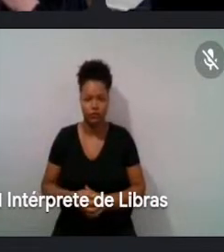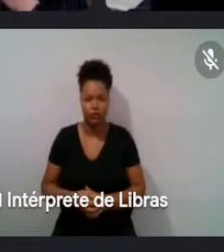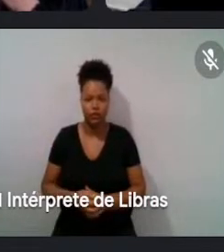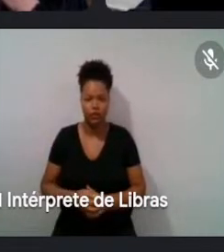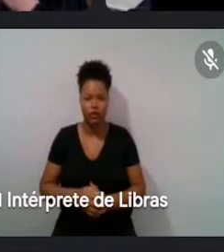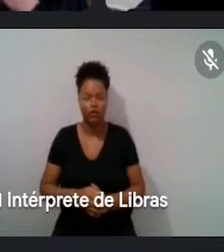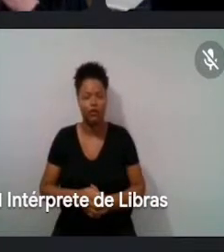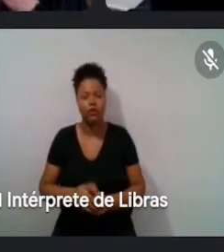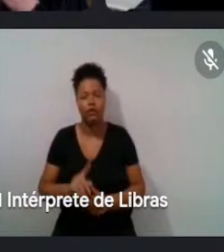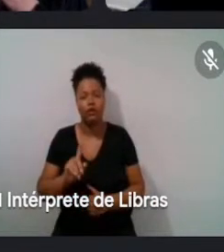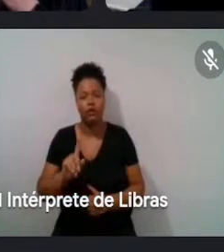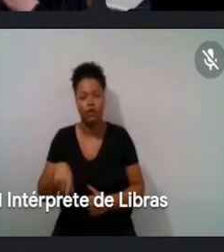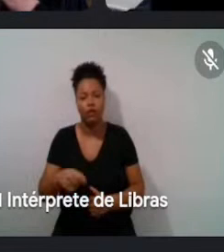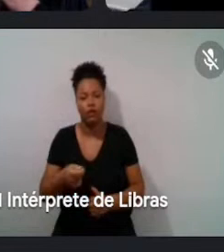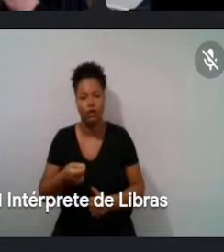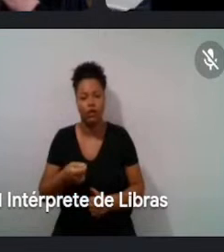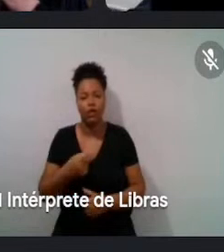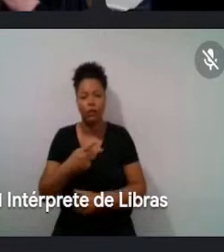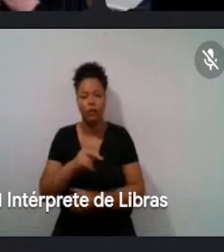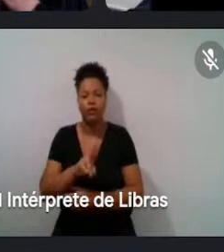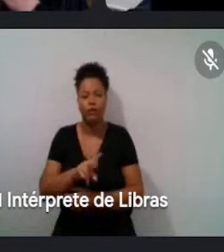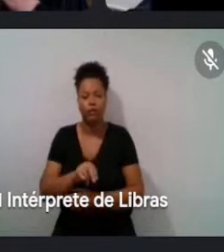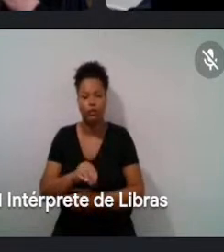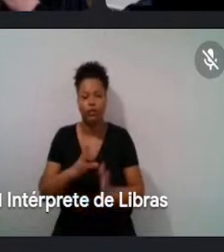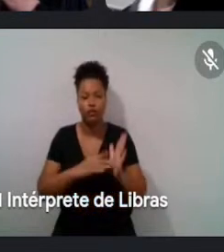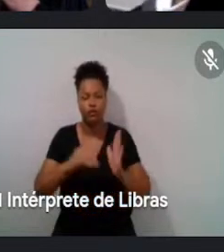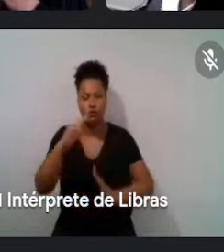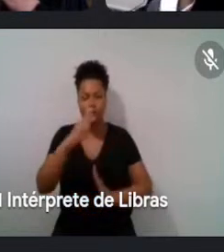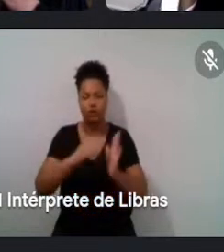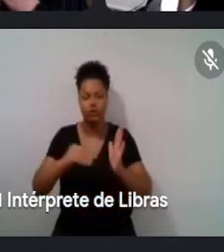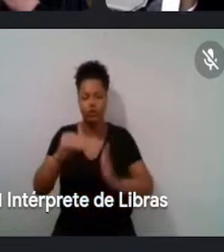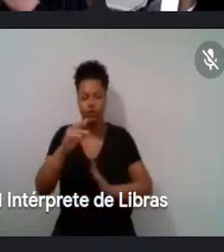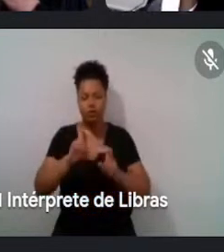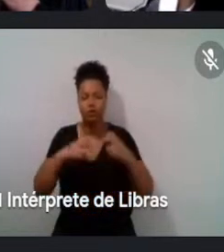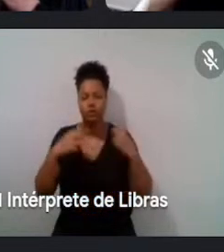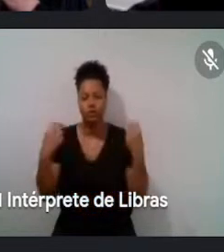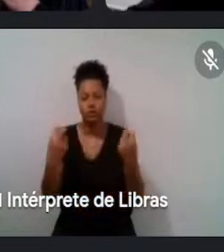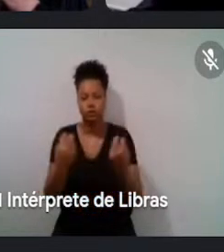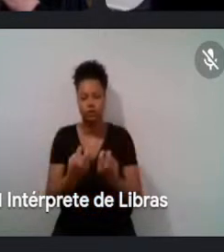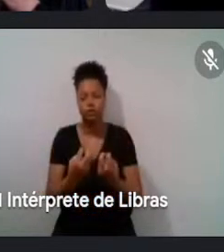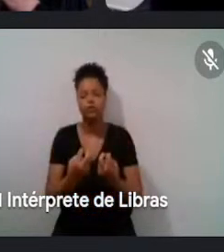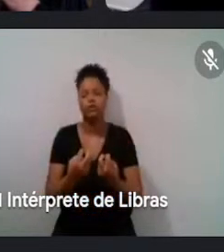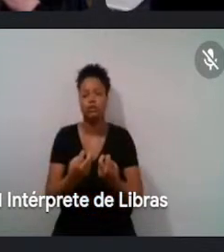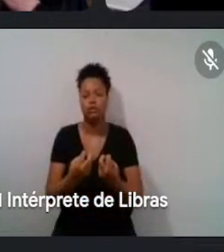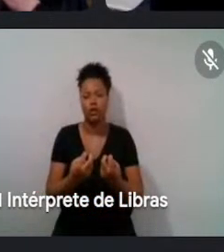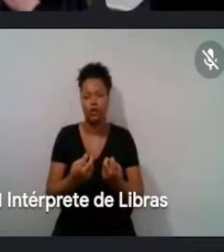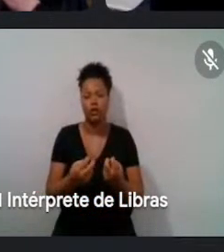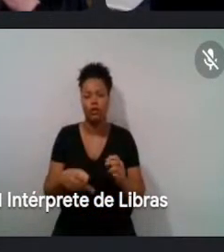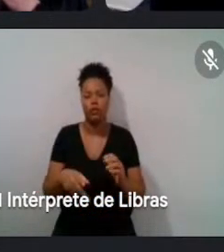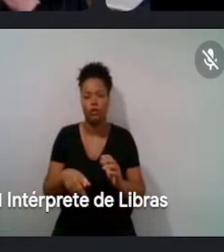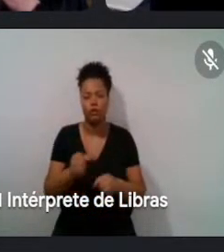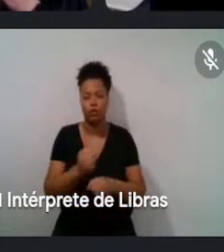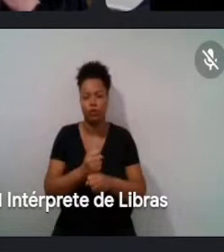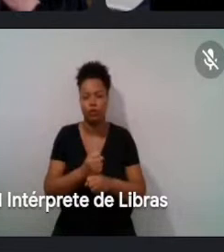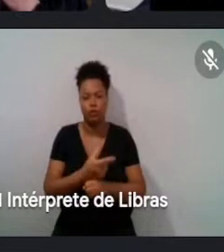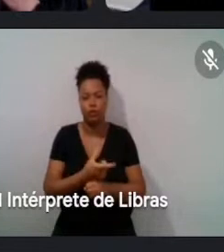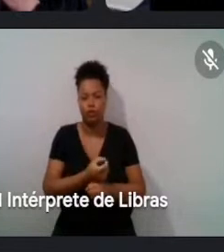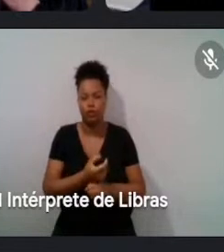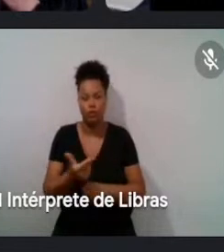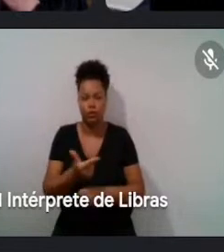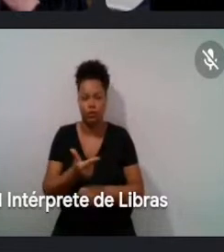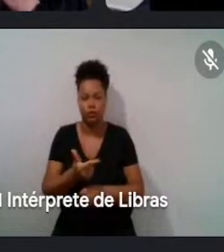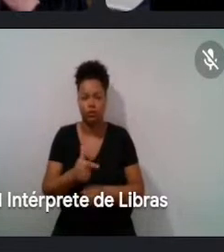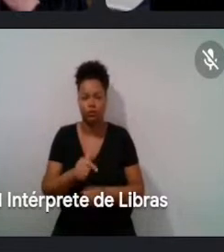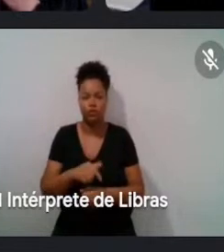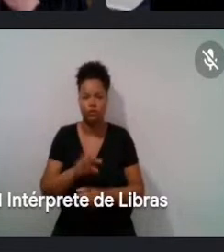Trata-se de uma minuta de resolução do calendário das sessões ordinárias de 2022 do Tribunal Regional Eleitoral do